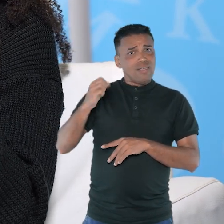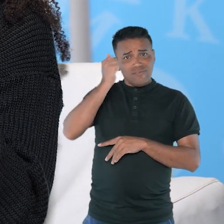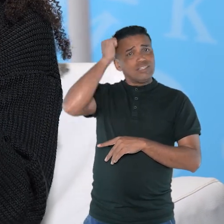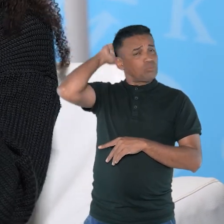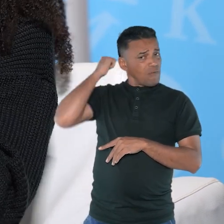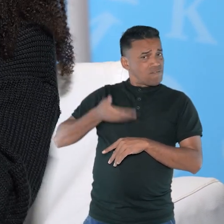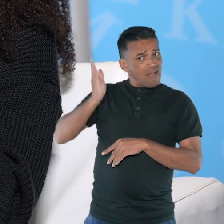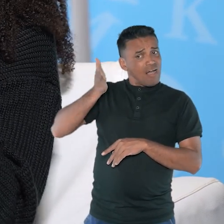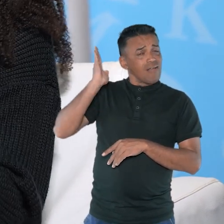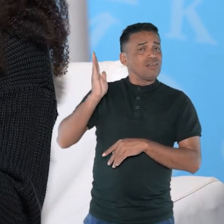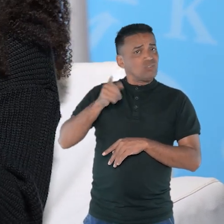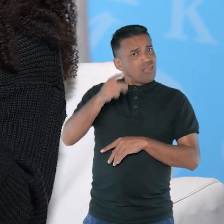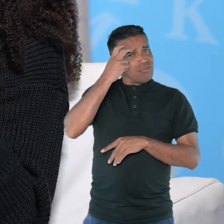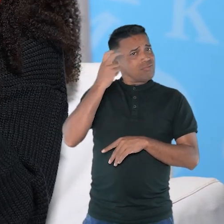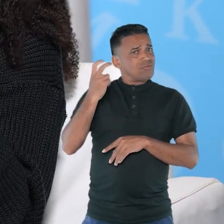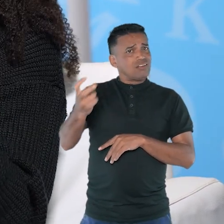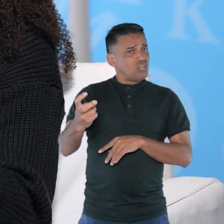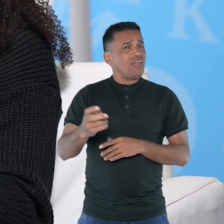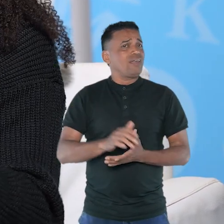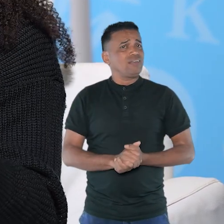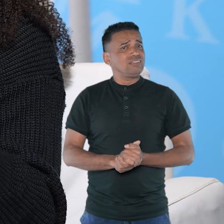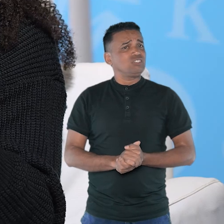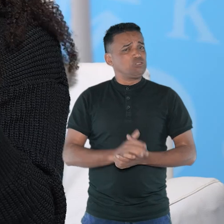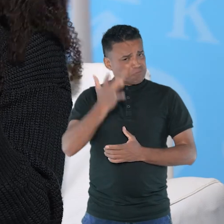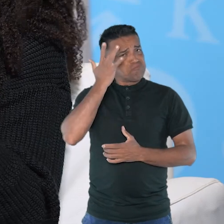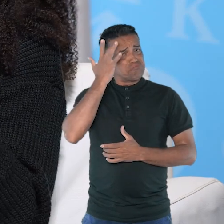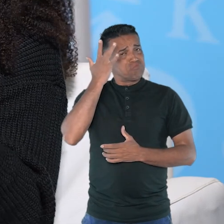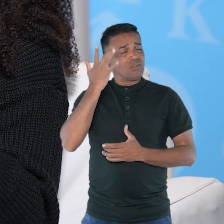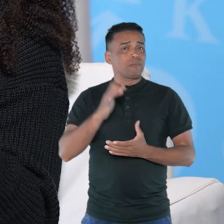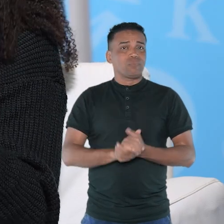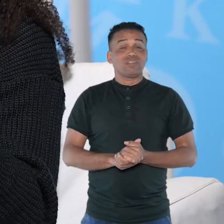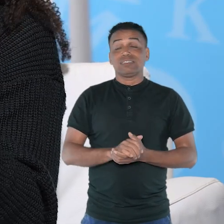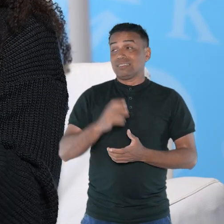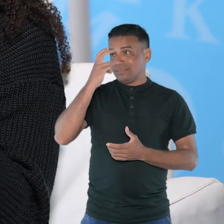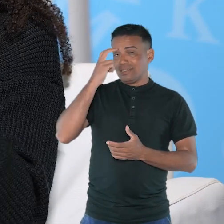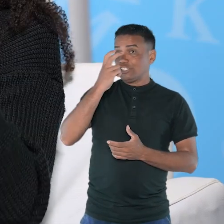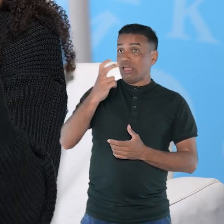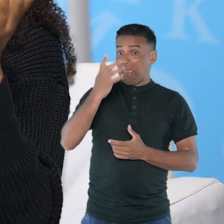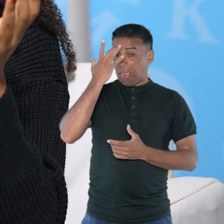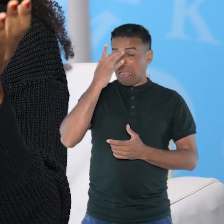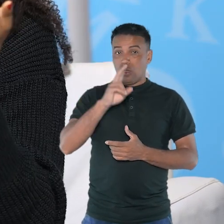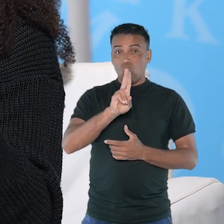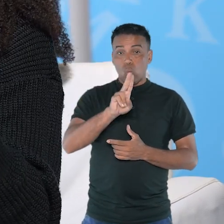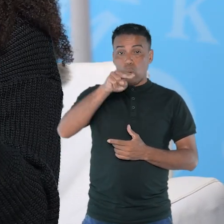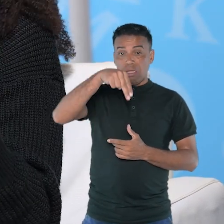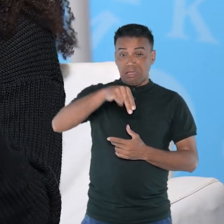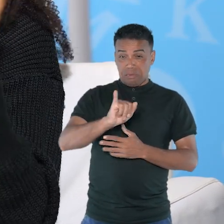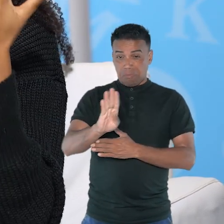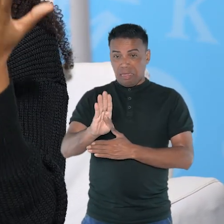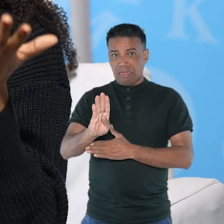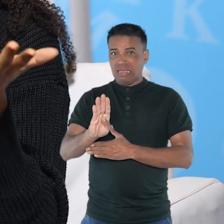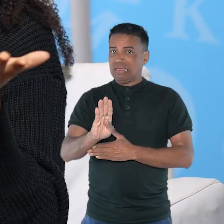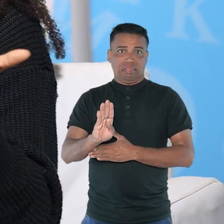vestibular. Você é inteligente, é uma menina aplicada. Porque mesmo sendo inteligente e aplicável, eu achava assim, não, o UNB não fazia nenhum sentido.